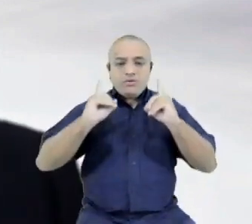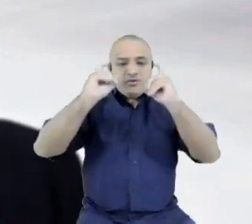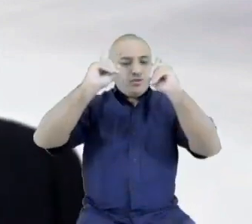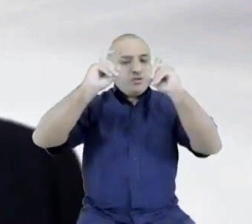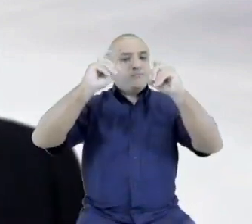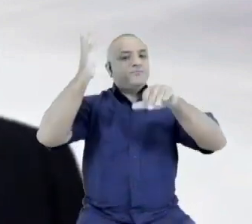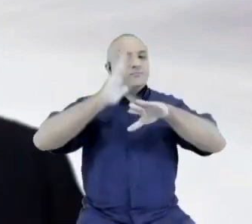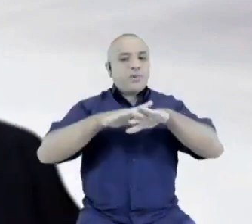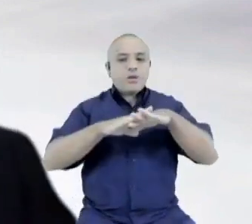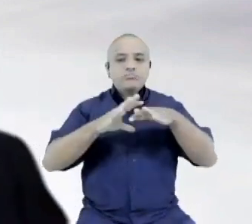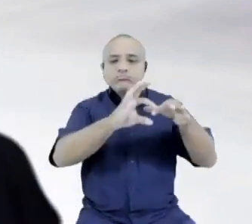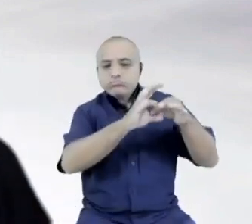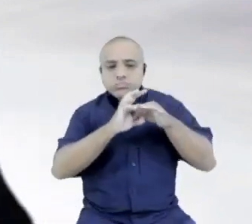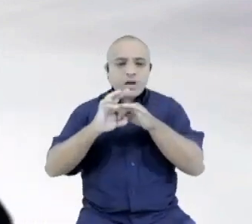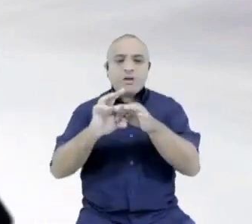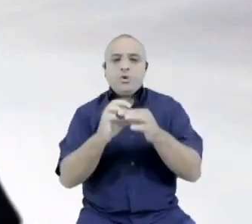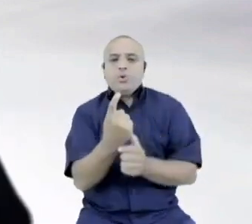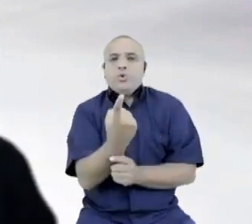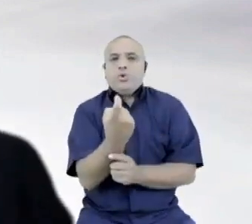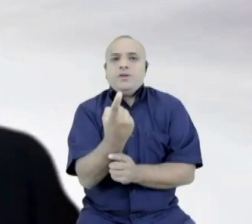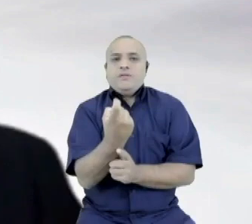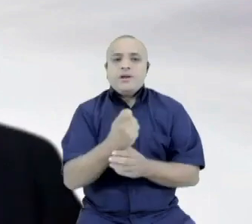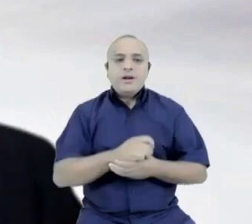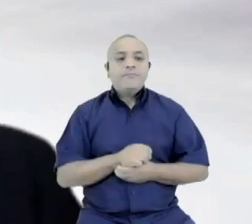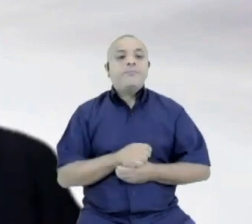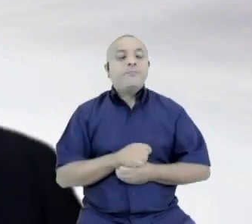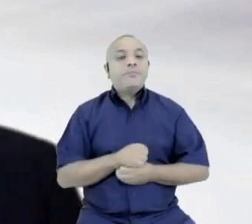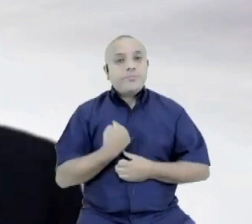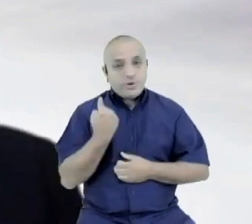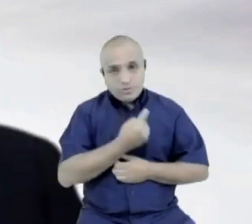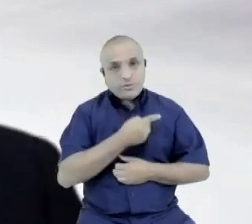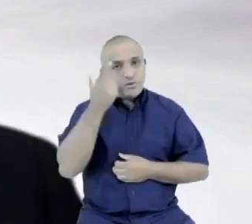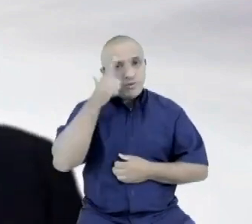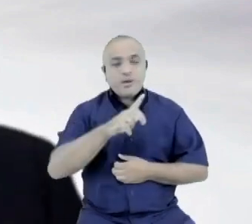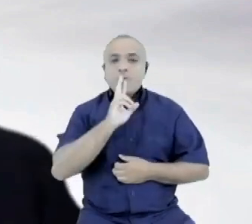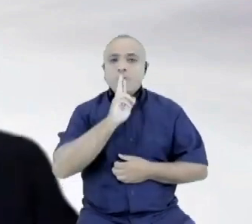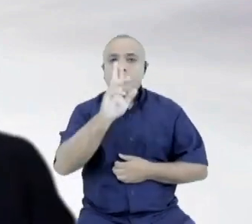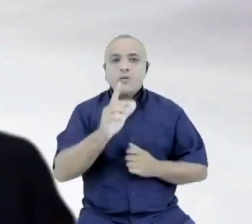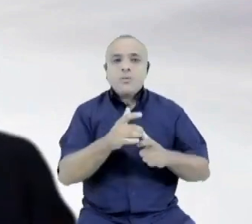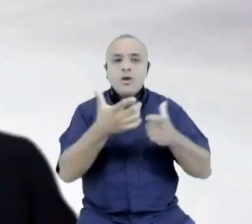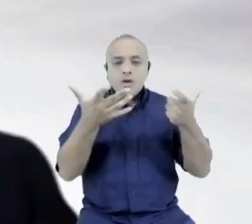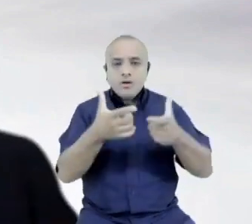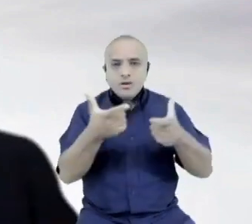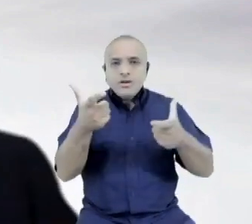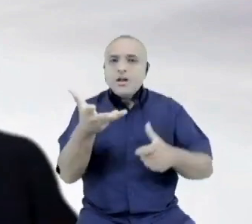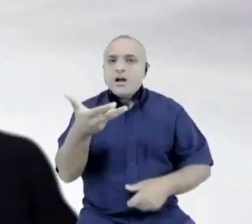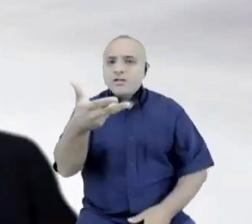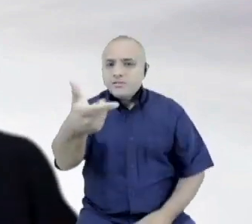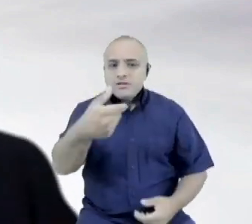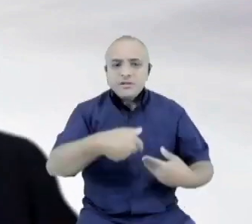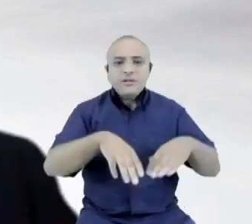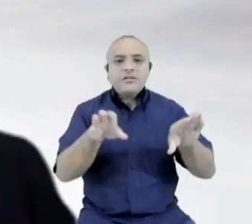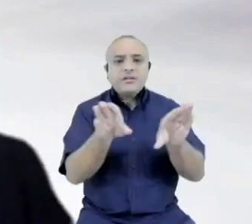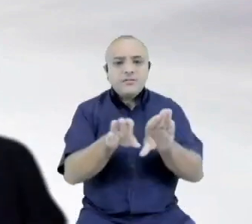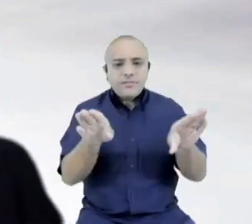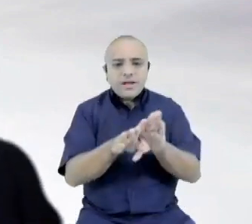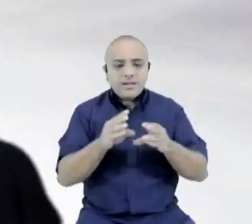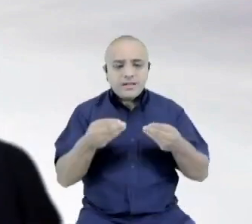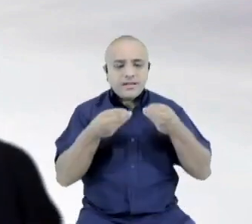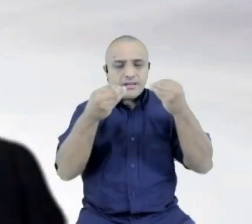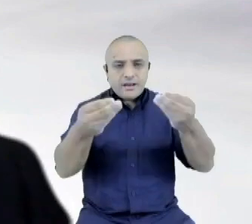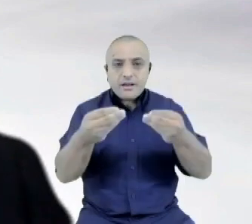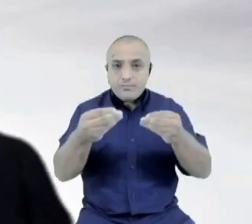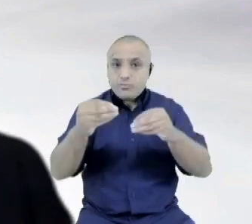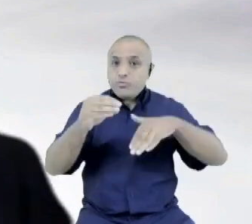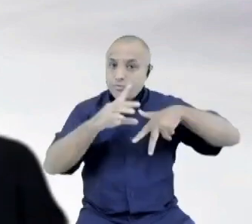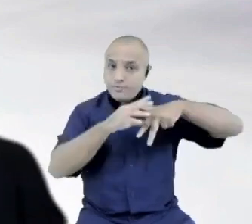tá? Para a gente ter maior resolutividade e agilidade também na entrega para o paciente. Eu acho